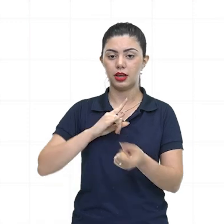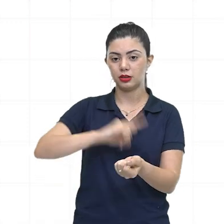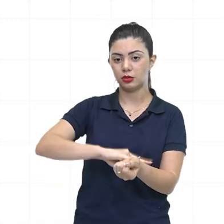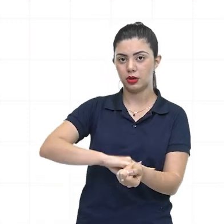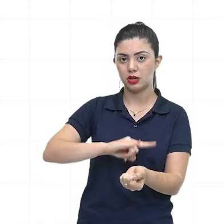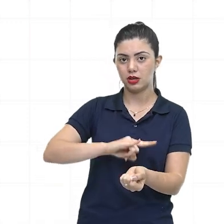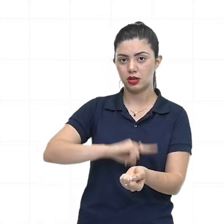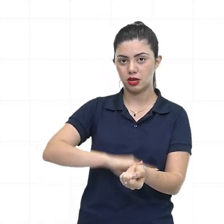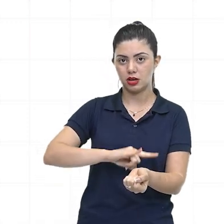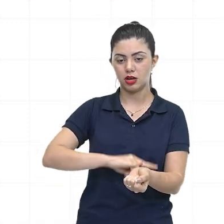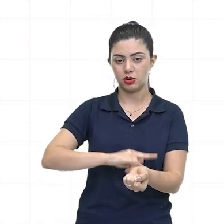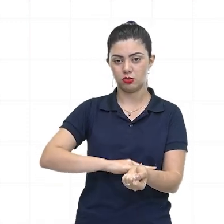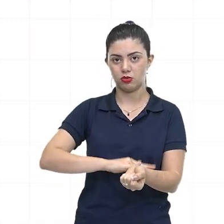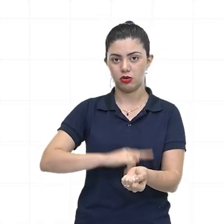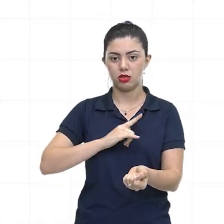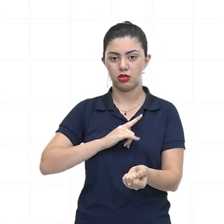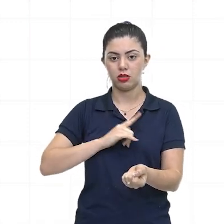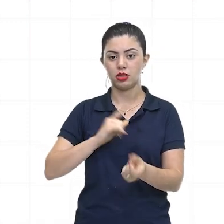60 centímetros de